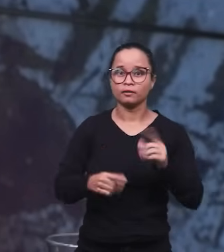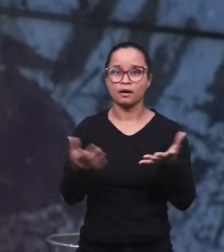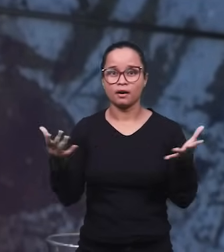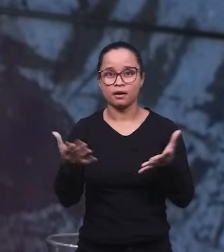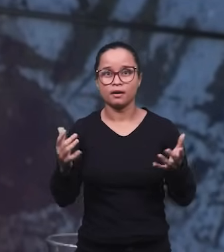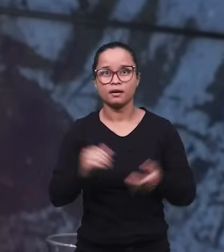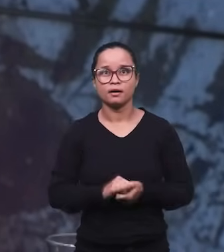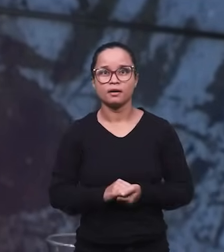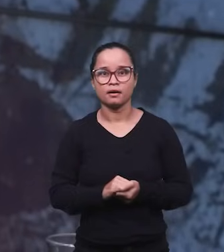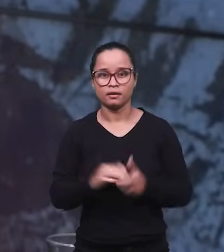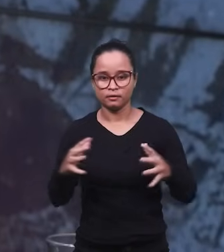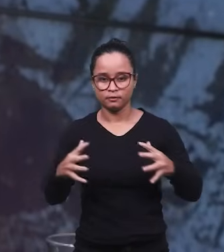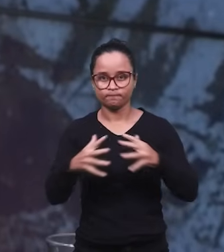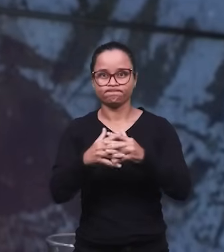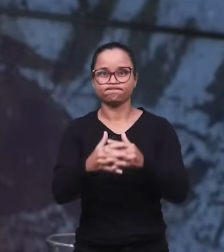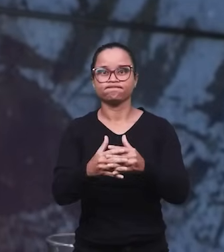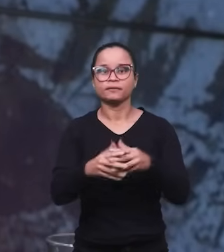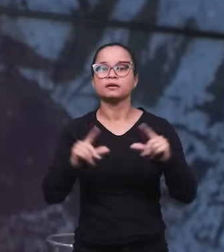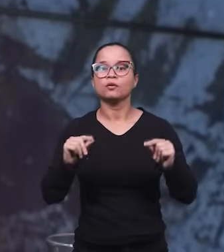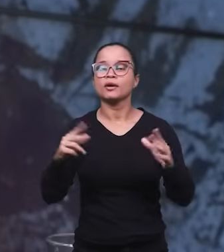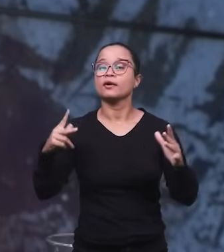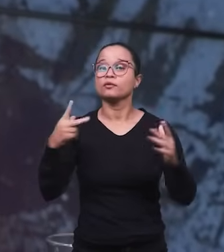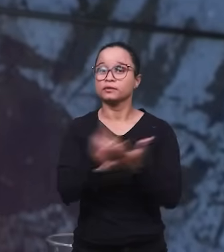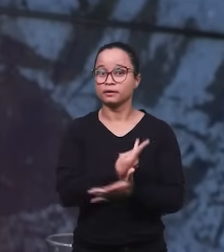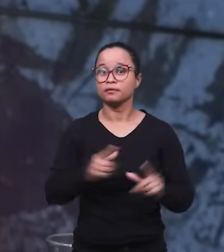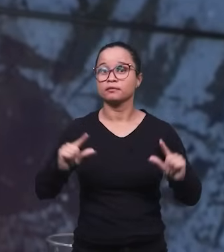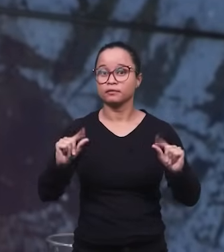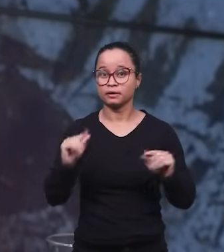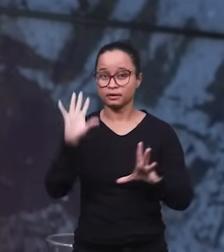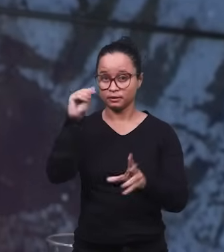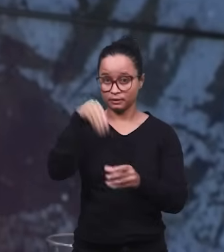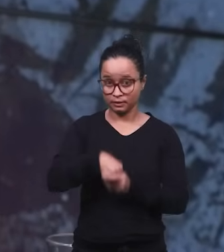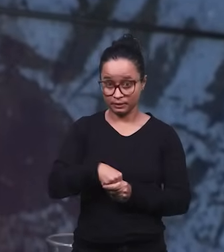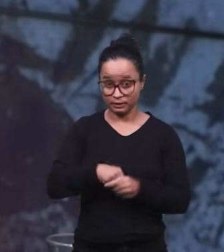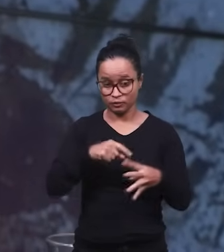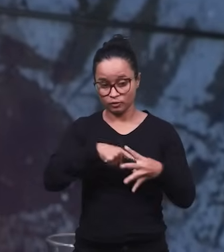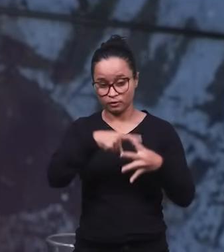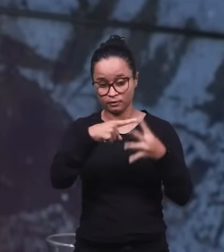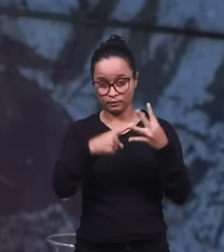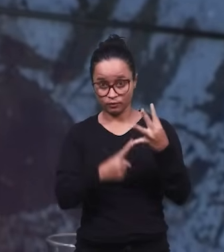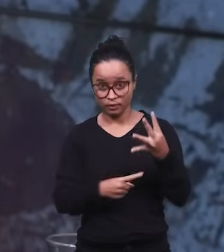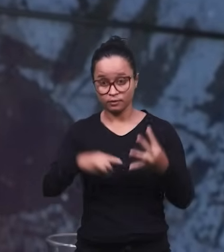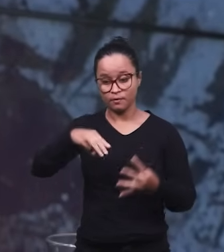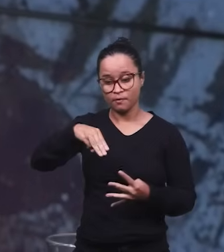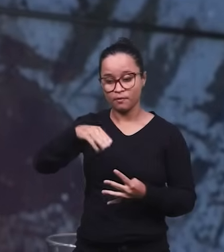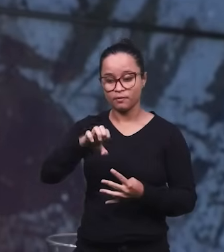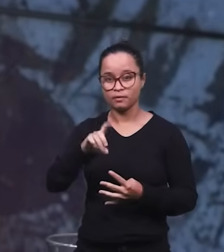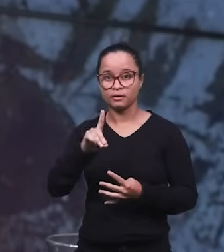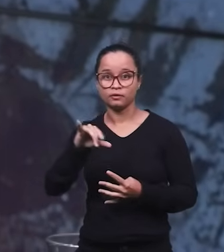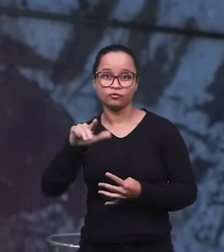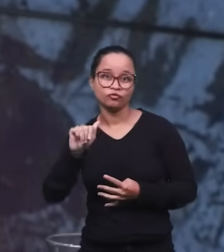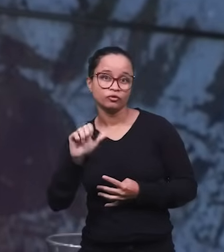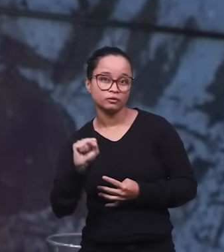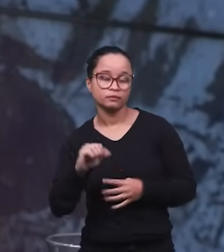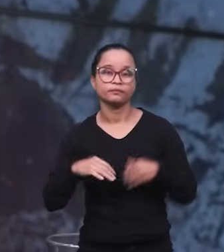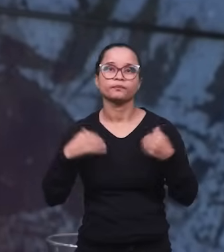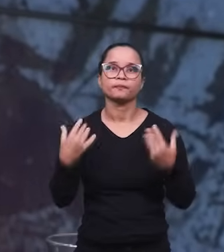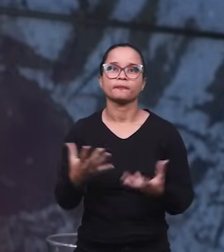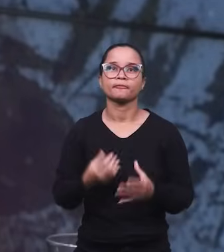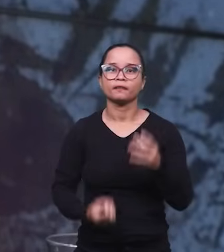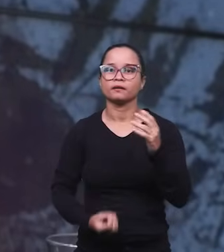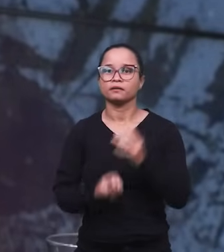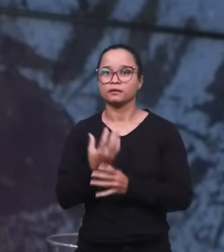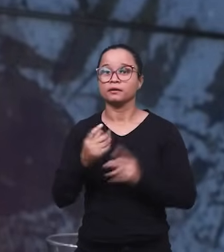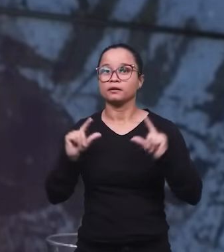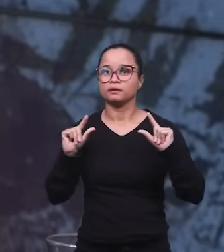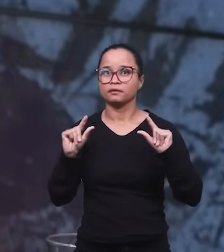eles estão entrelaçados. O que acontece dentro das 4 medidas, né? Ela